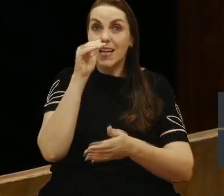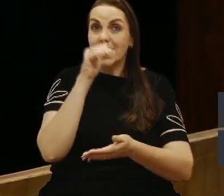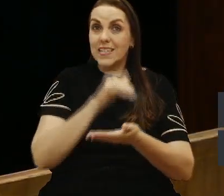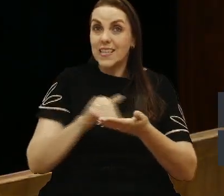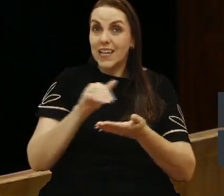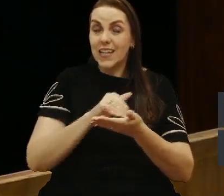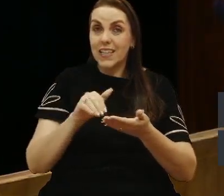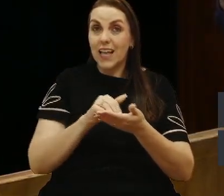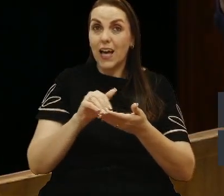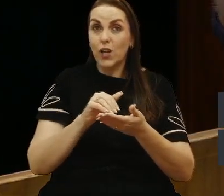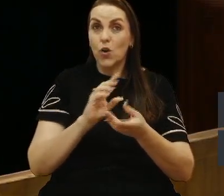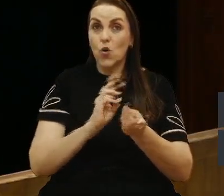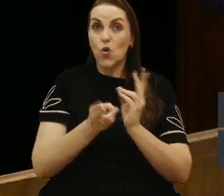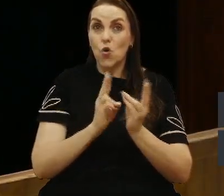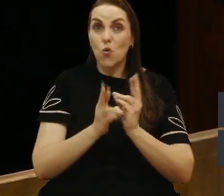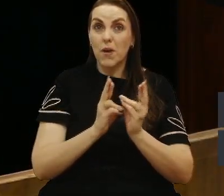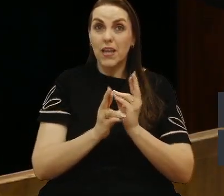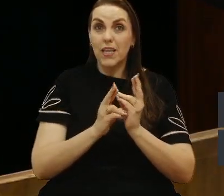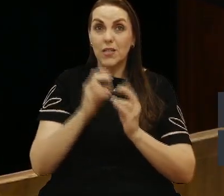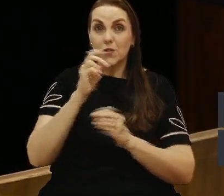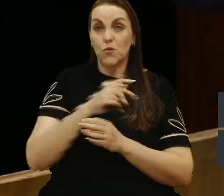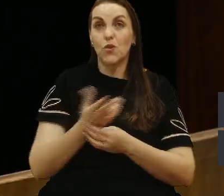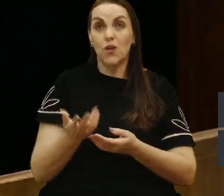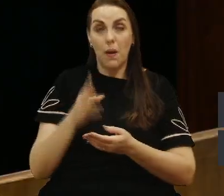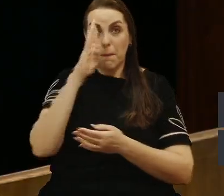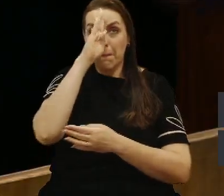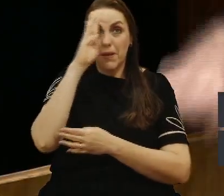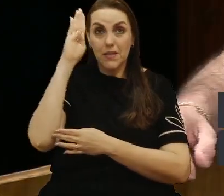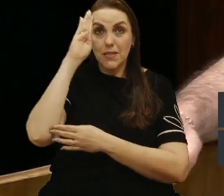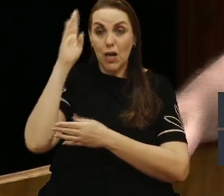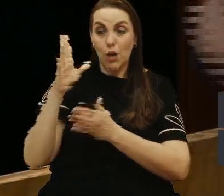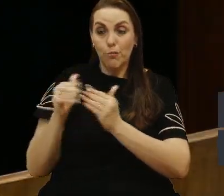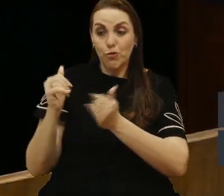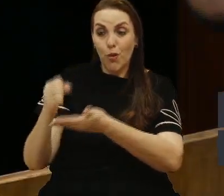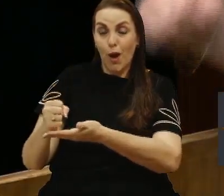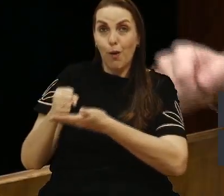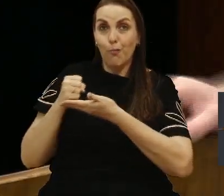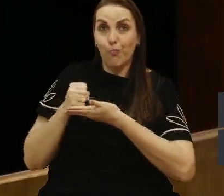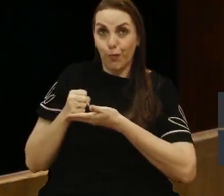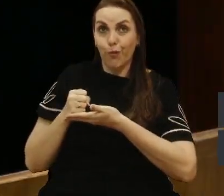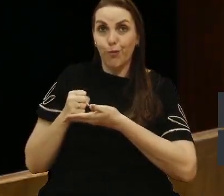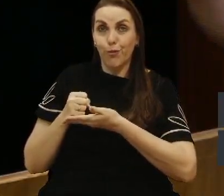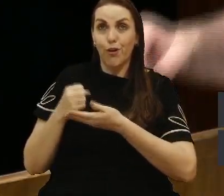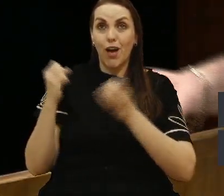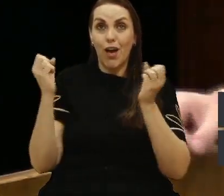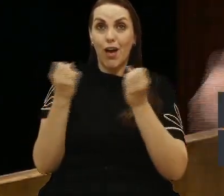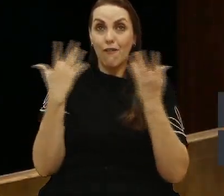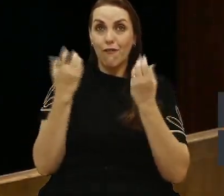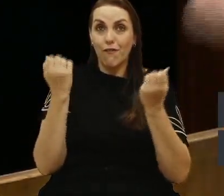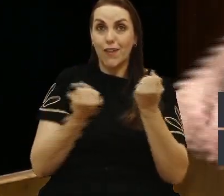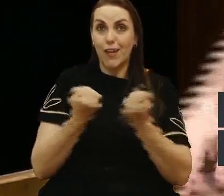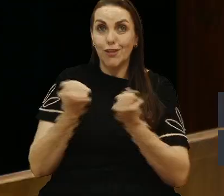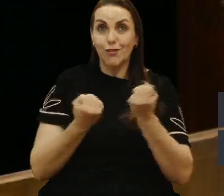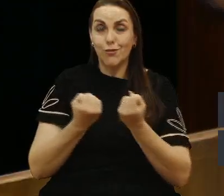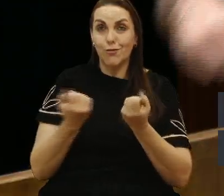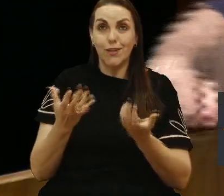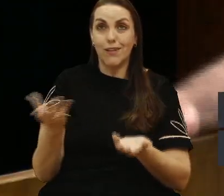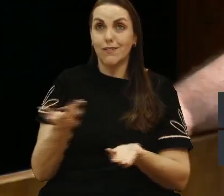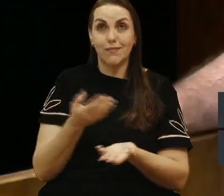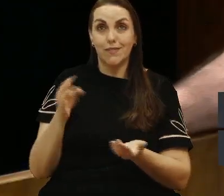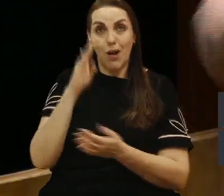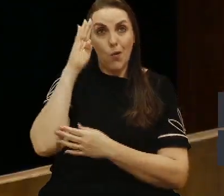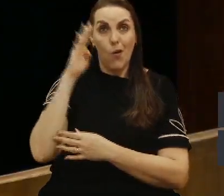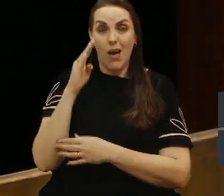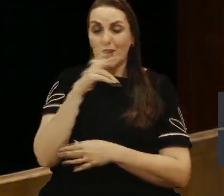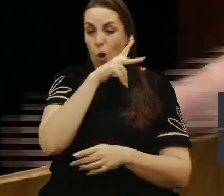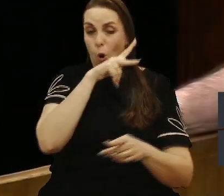de Urbanismo, Adriano Bressan, pedir apoio para o secretário de Segurança de viatura da Guarda, e o secretário cortar e não mandar a